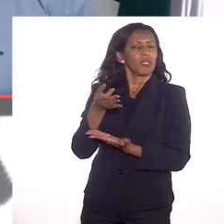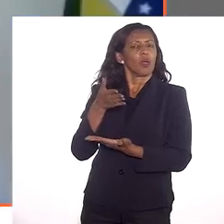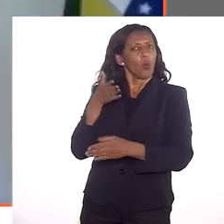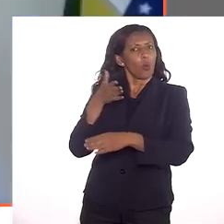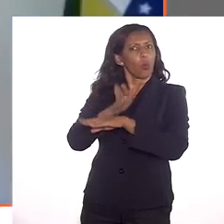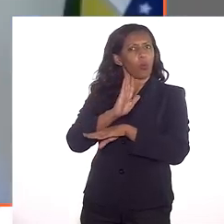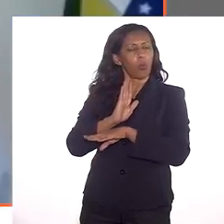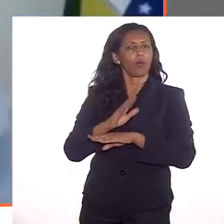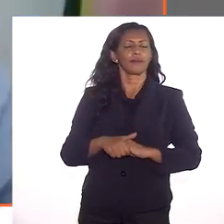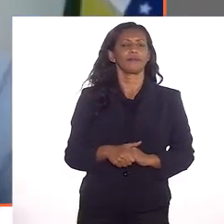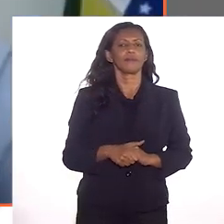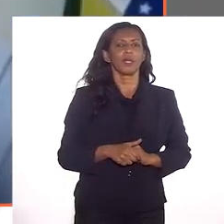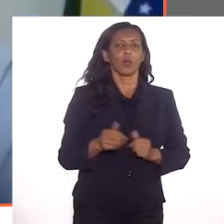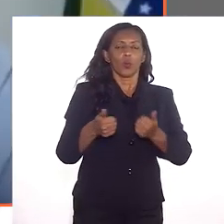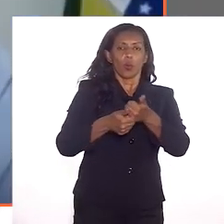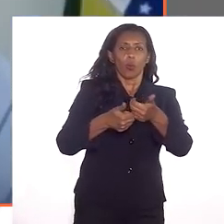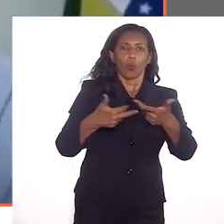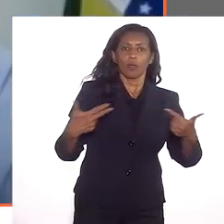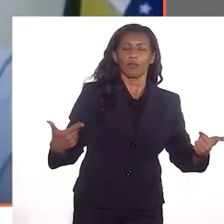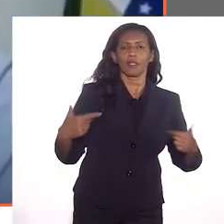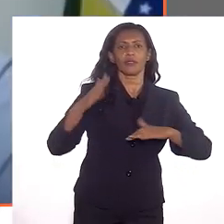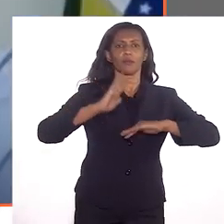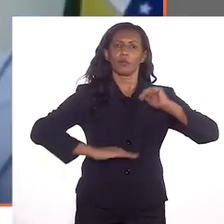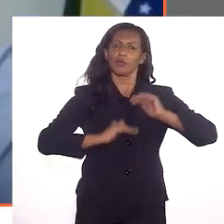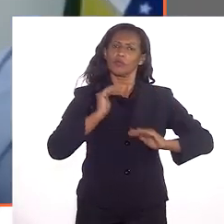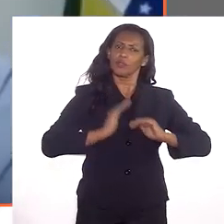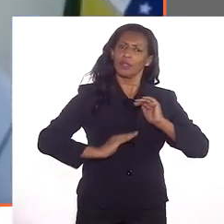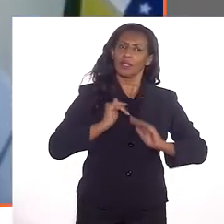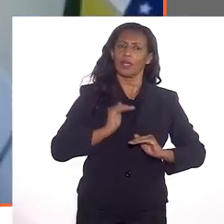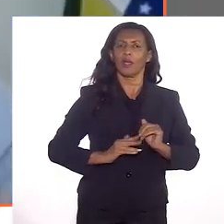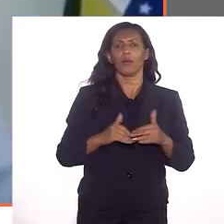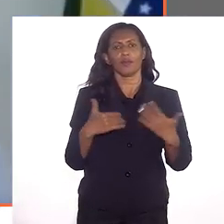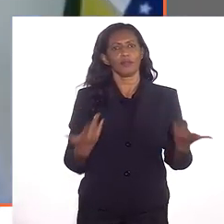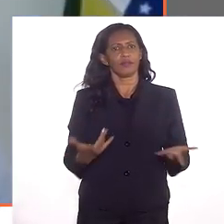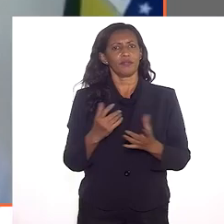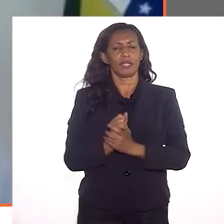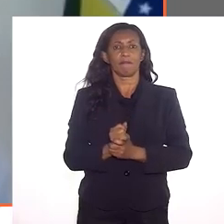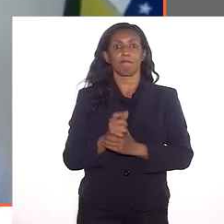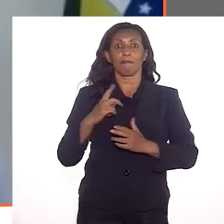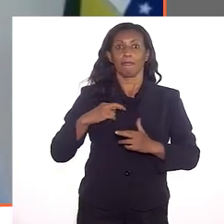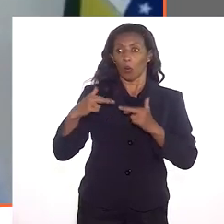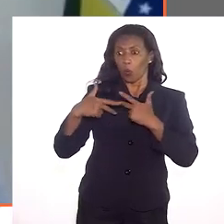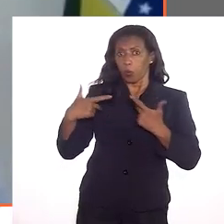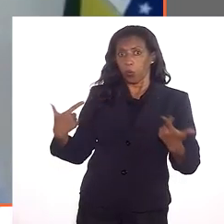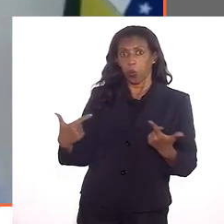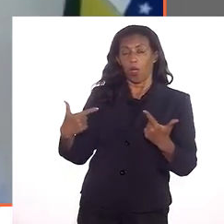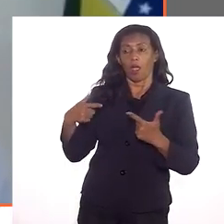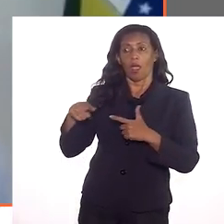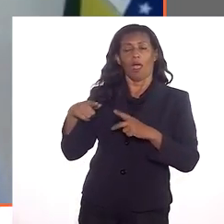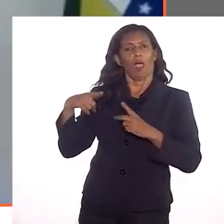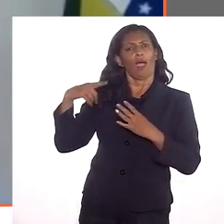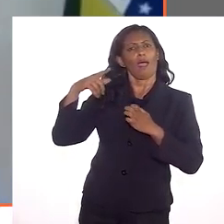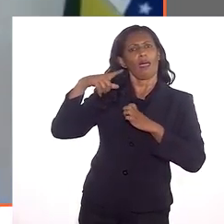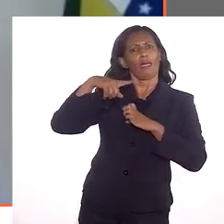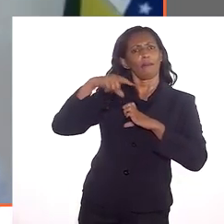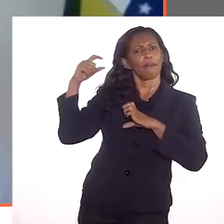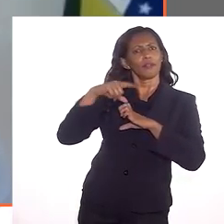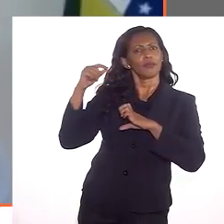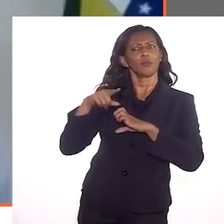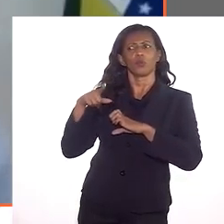nos processos seletivos, qualificação profissional, enfim, assessoramento técnico a